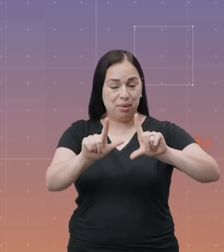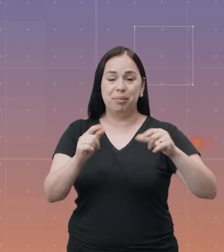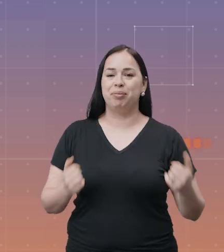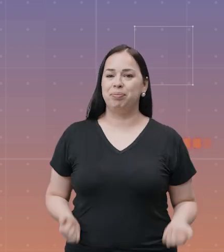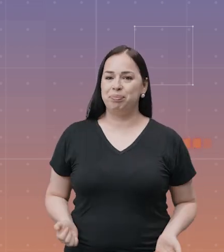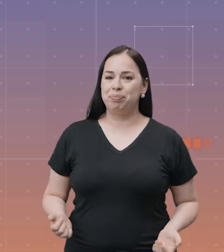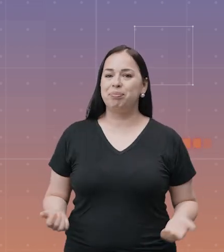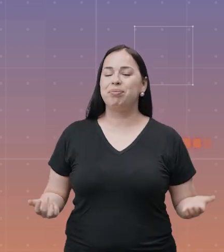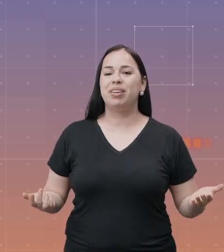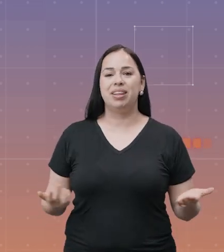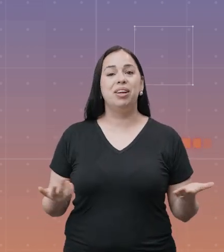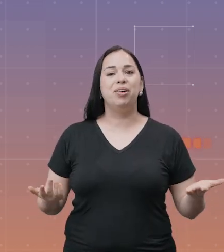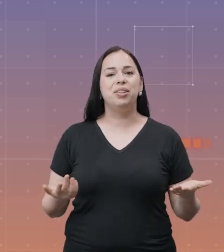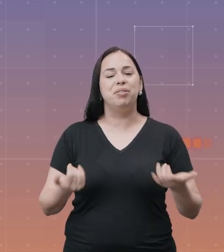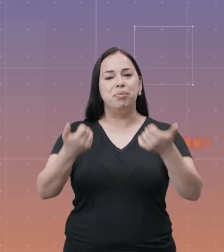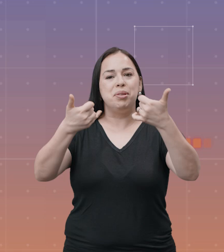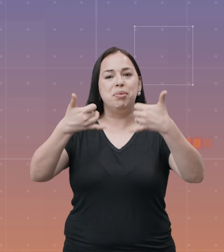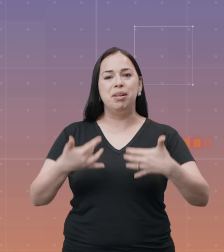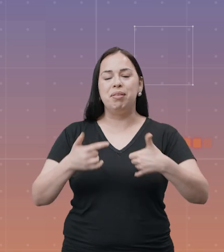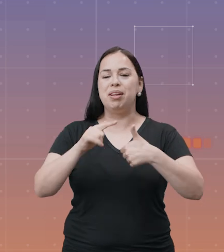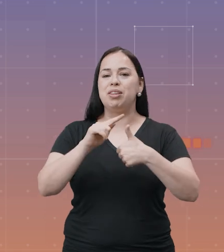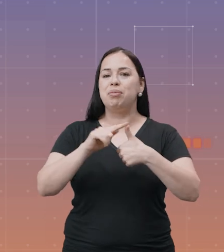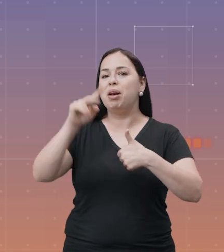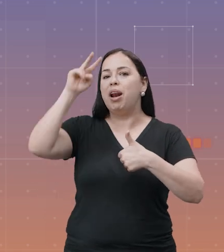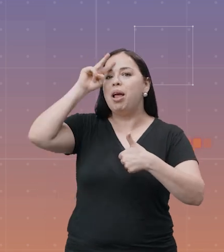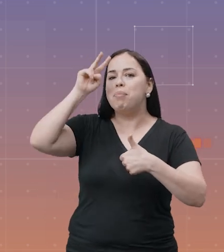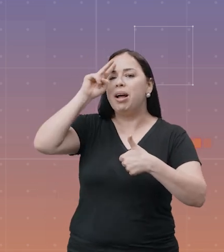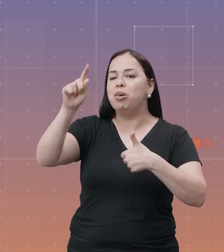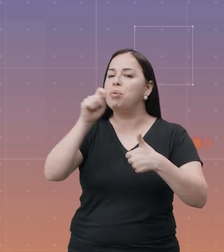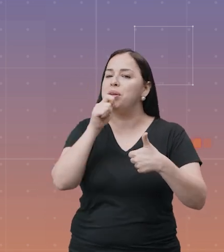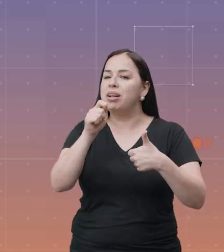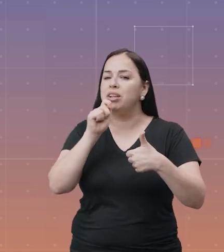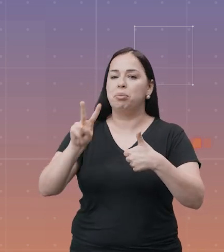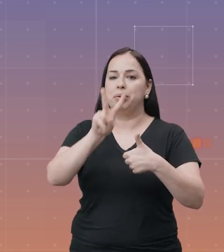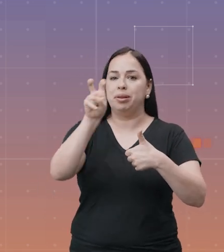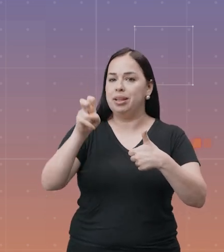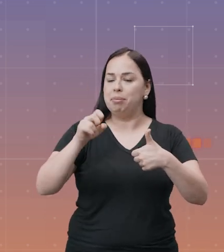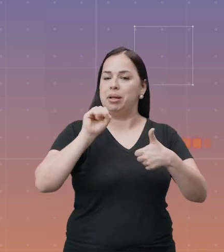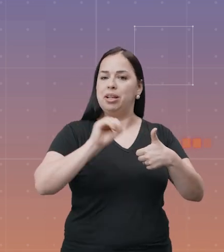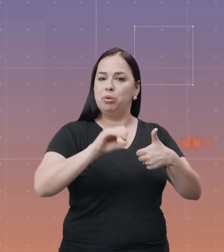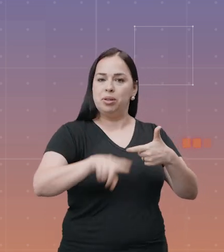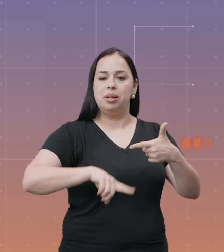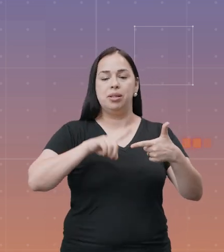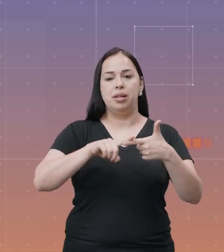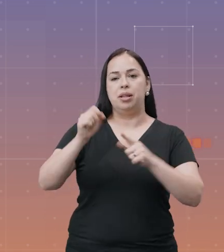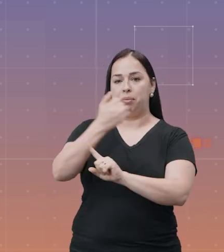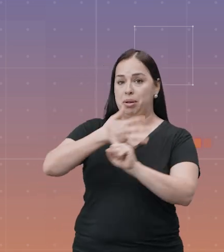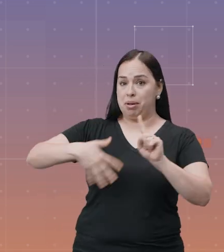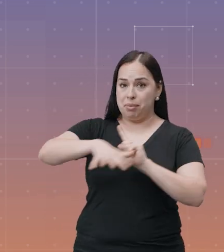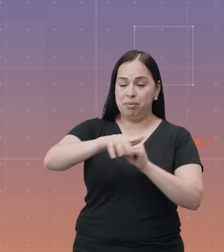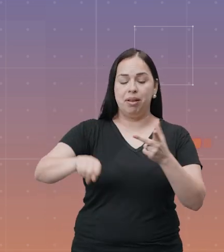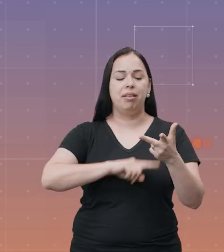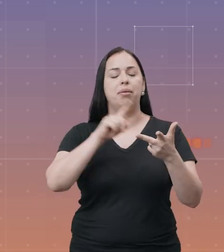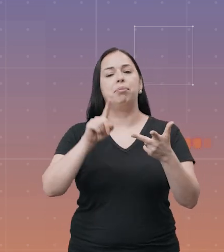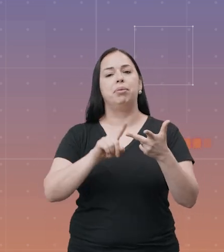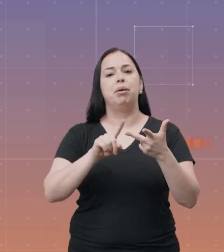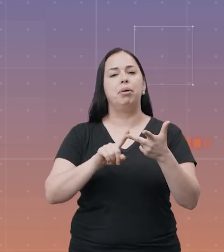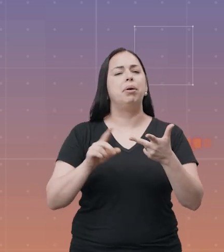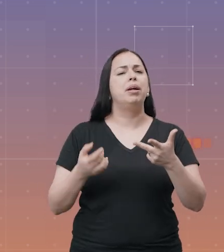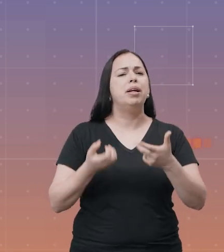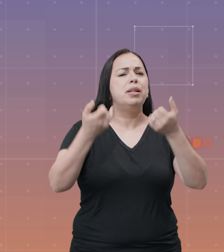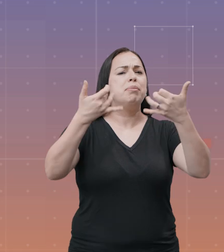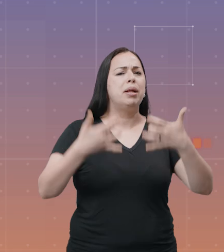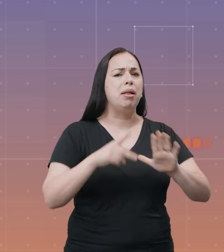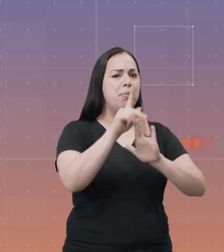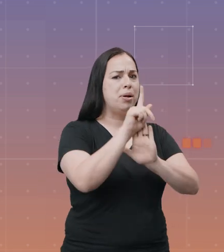dos Campos. Nessa edição, vamos relembrar reportagens sobre educação e meio ambiente, além, claro, de destacar os